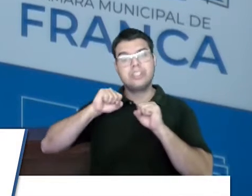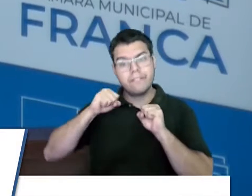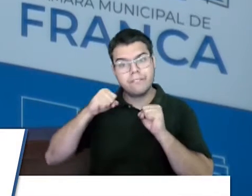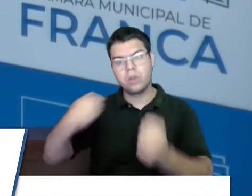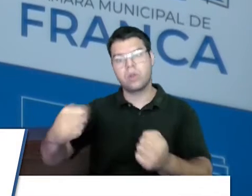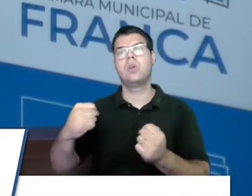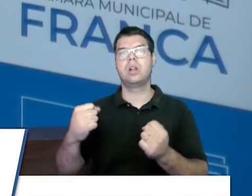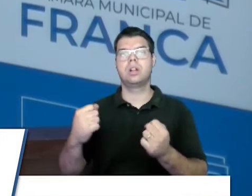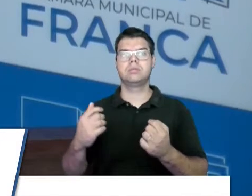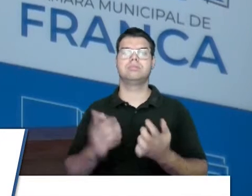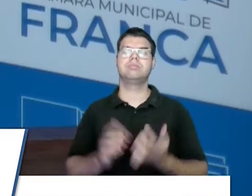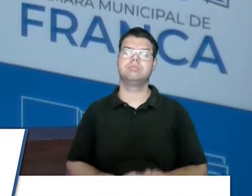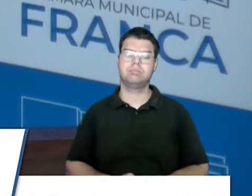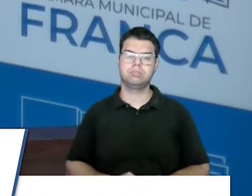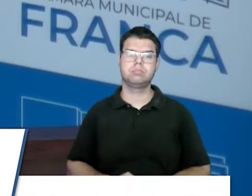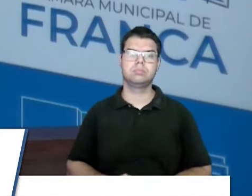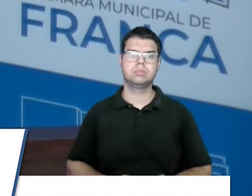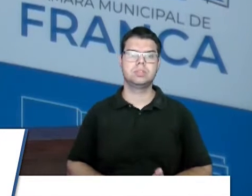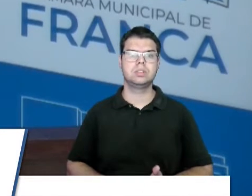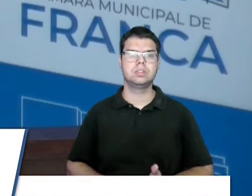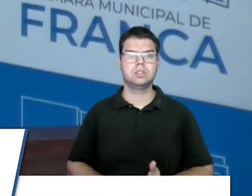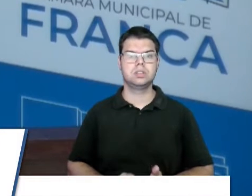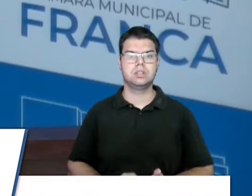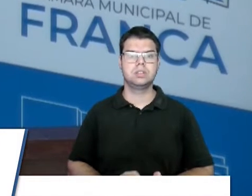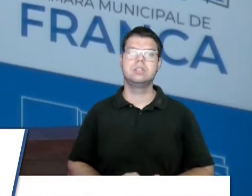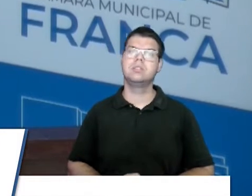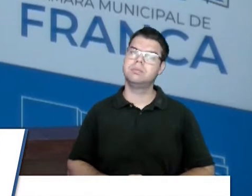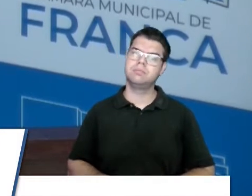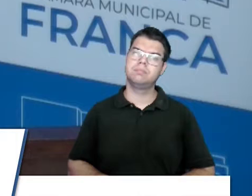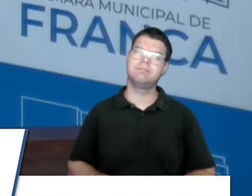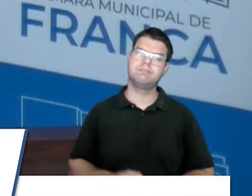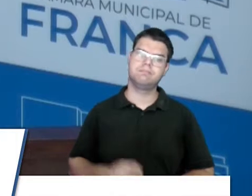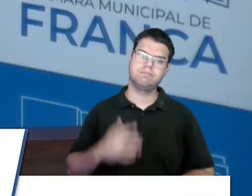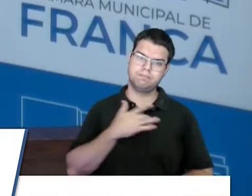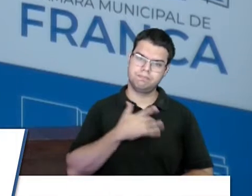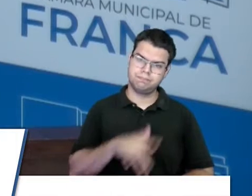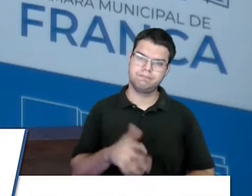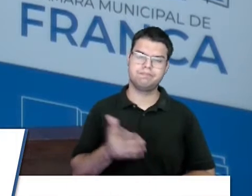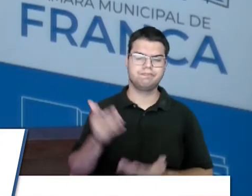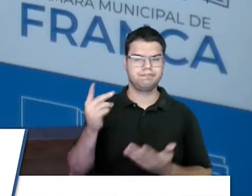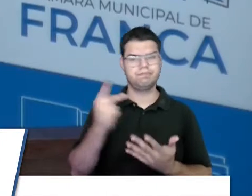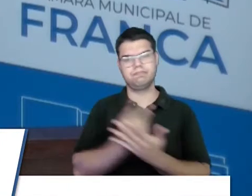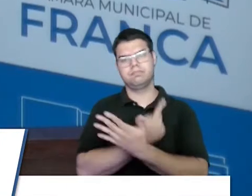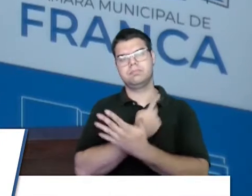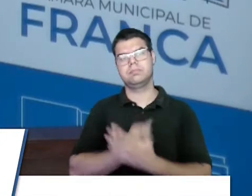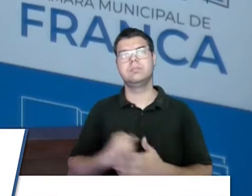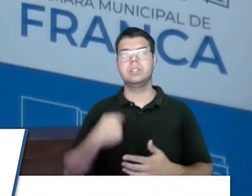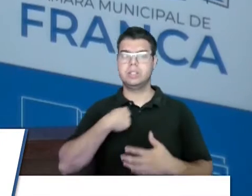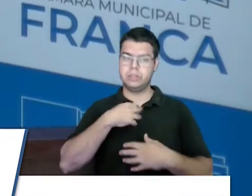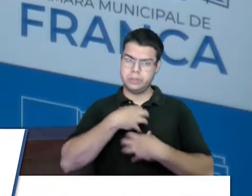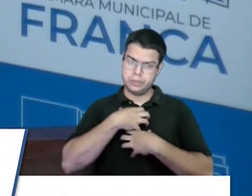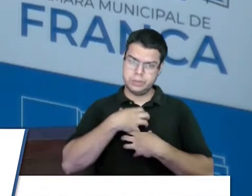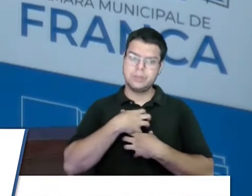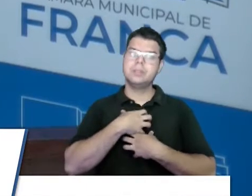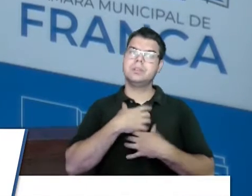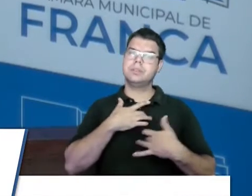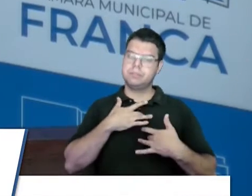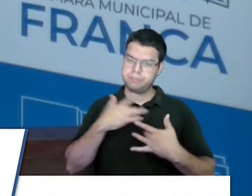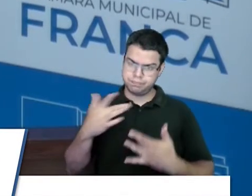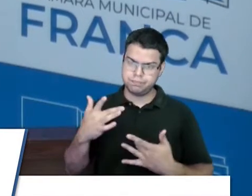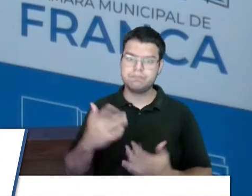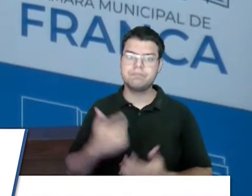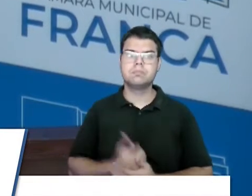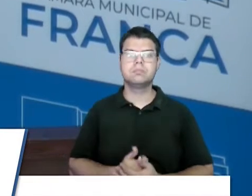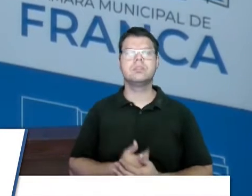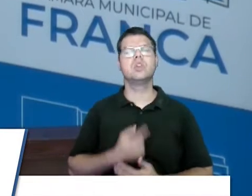Então, é uma pena tudo isso. Me coloquei à disposição e vou me